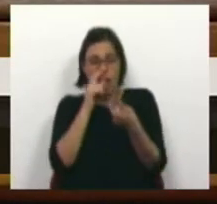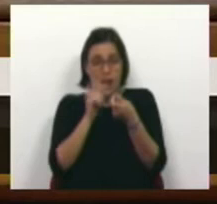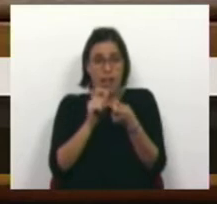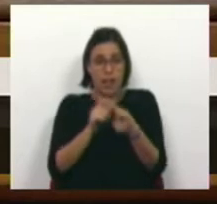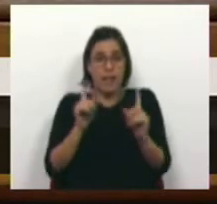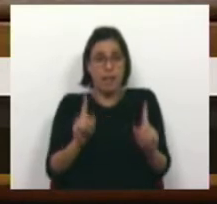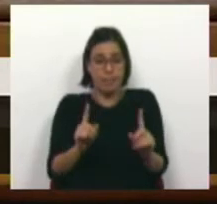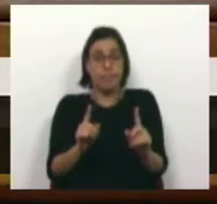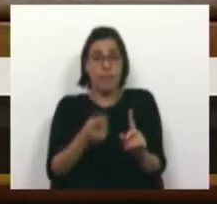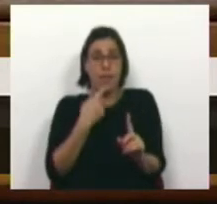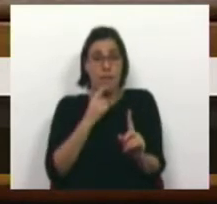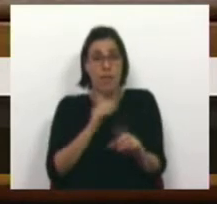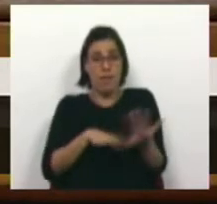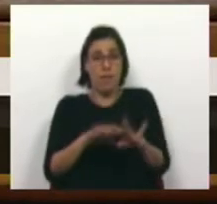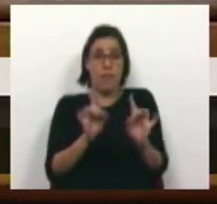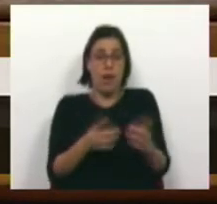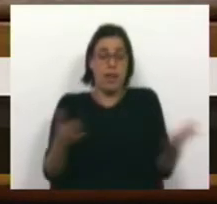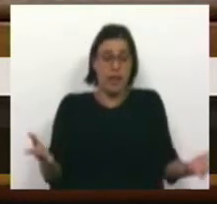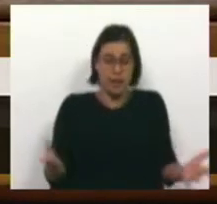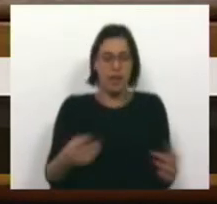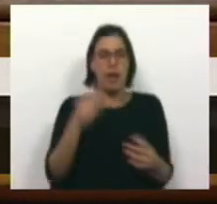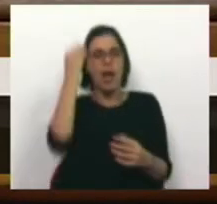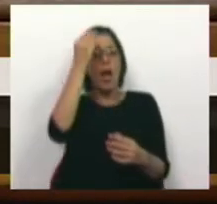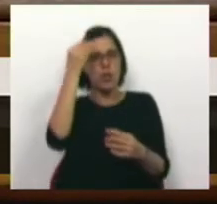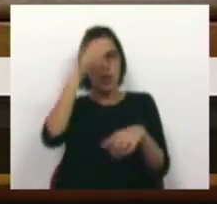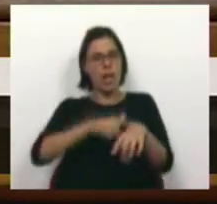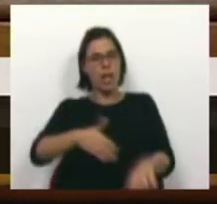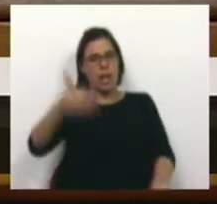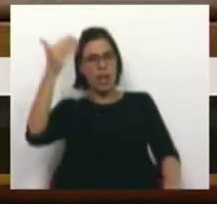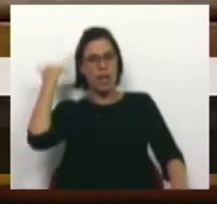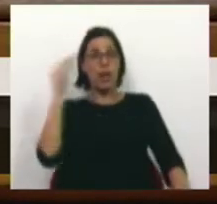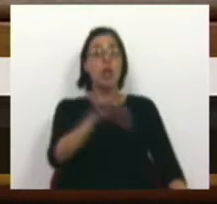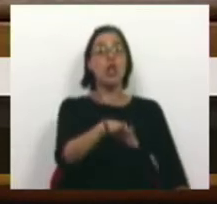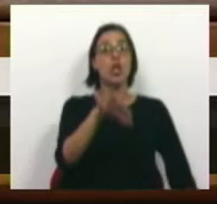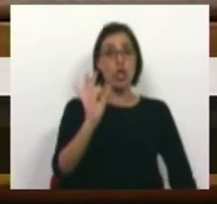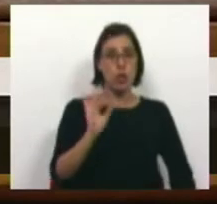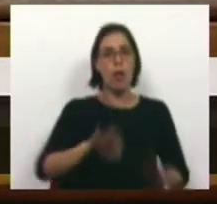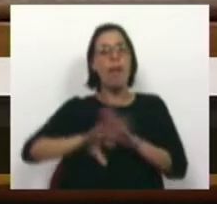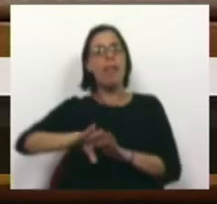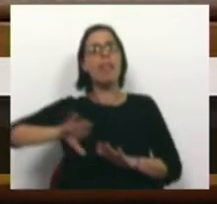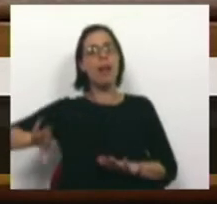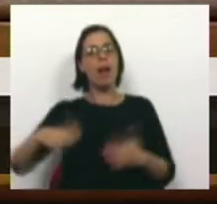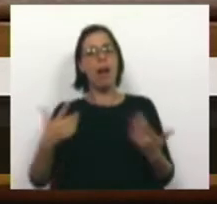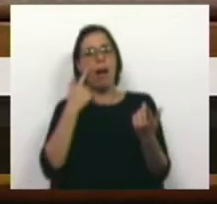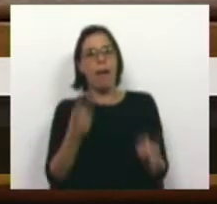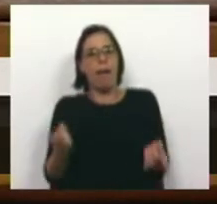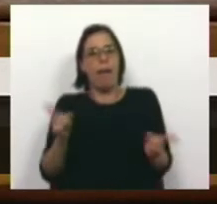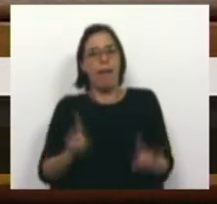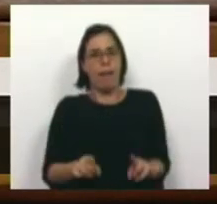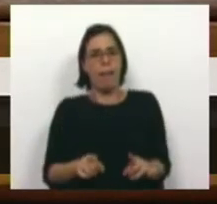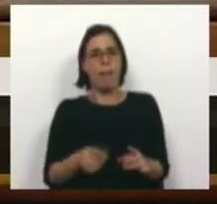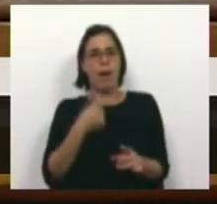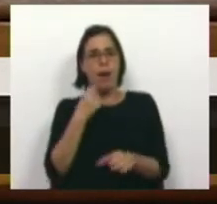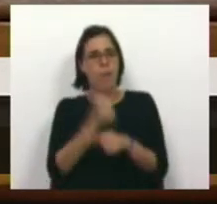menos, que se tratou. E é a nostalgia desse tempo e dessa escolha que a direita aqui vem repetir como um